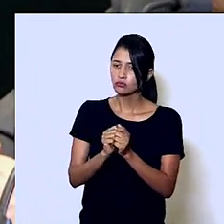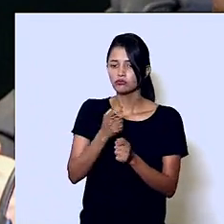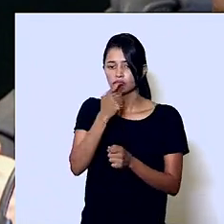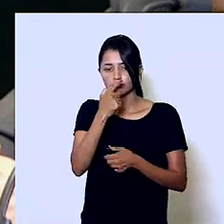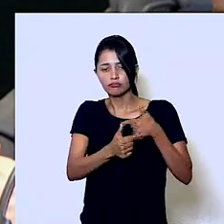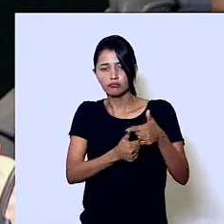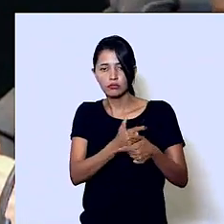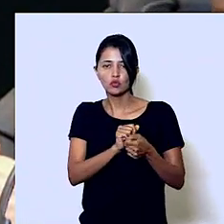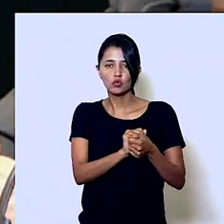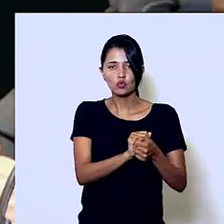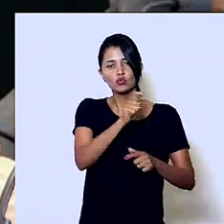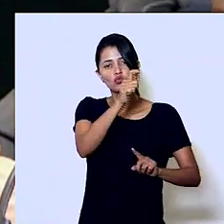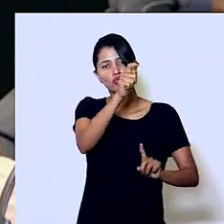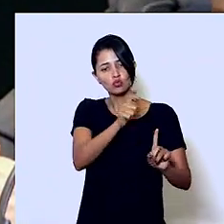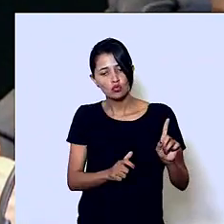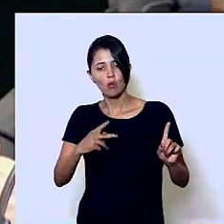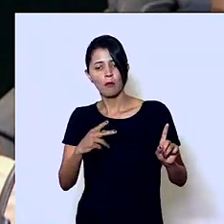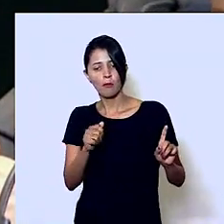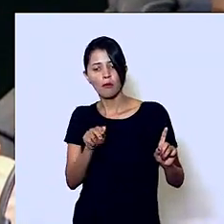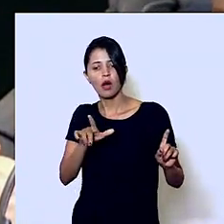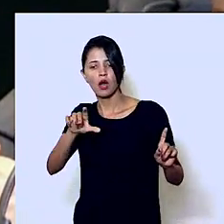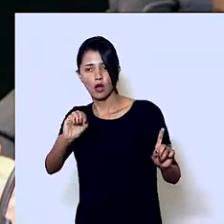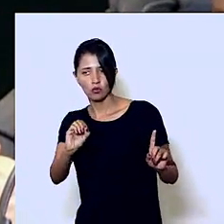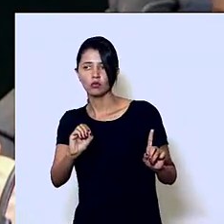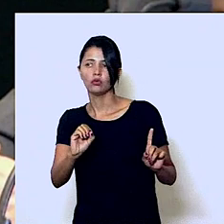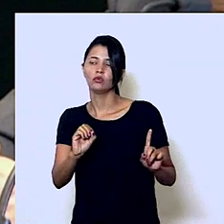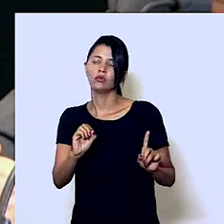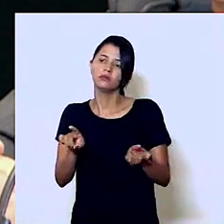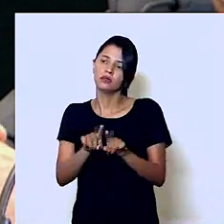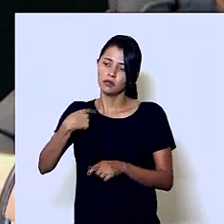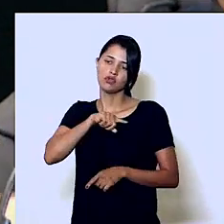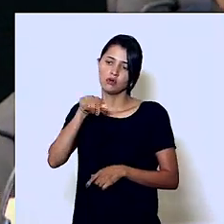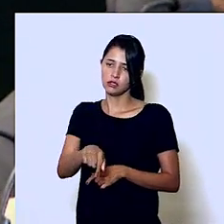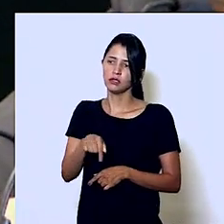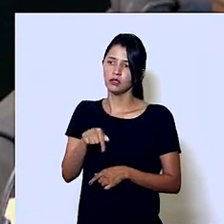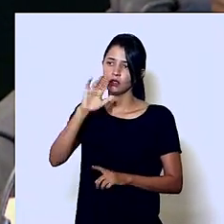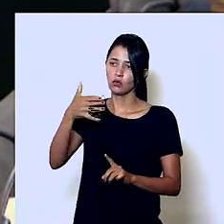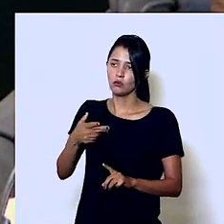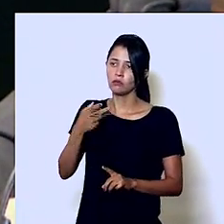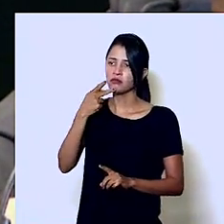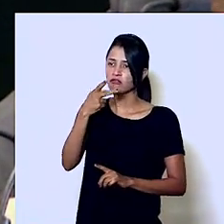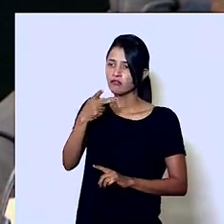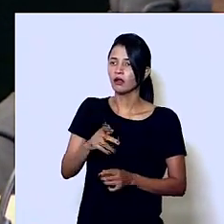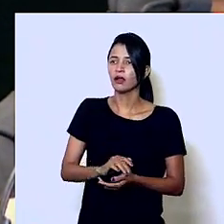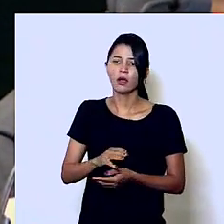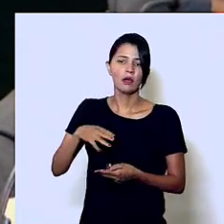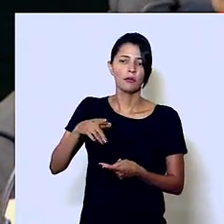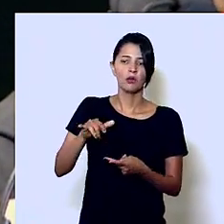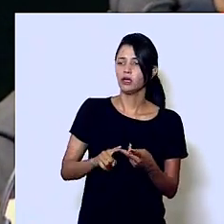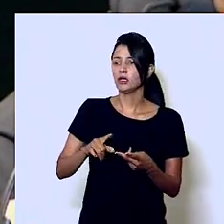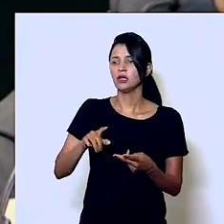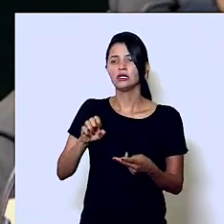Tarso, além, evidentemente, de nós que fomos escalados aqui com muita honra para falar, Murilinho, Gelson, Estela,